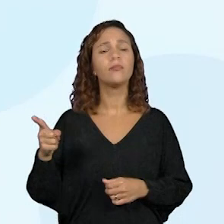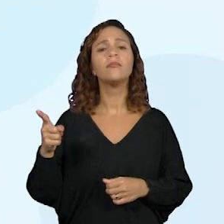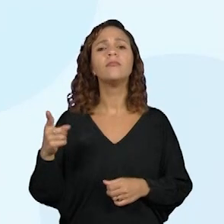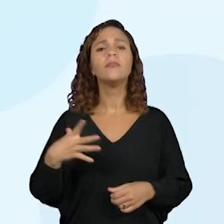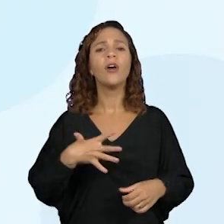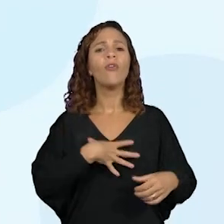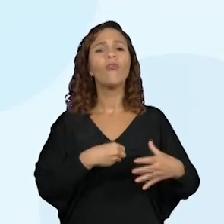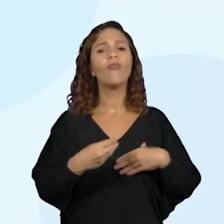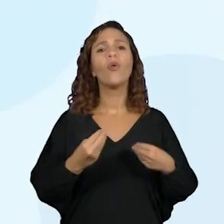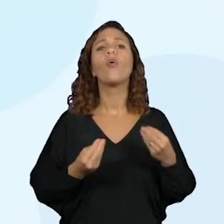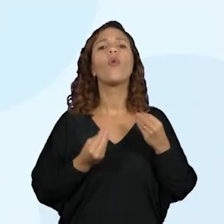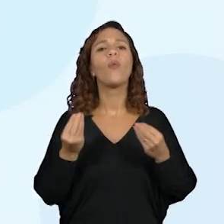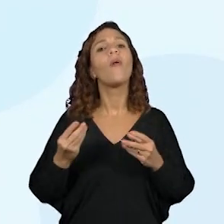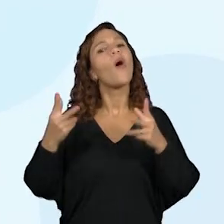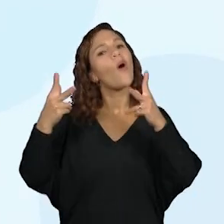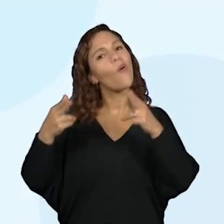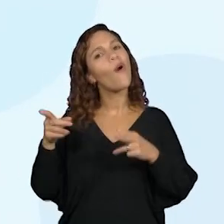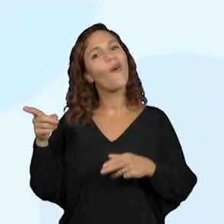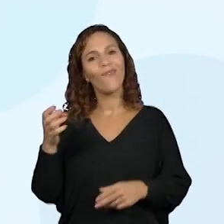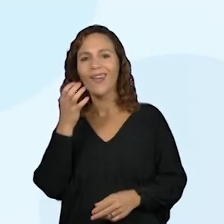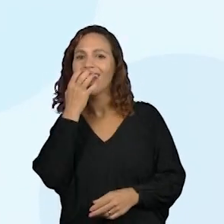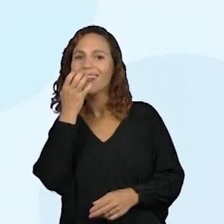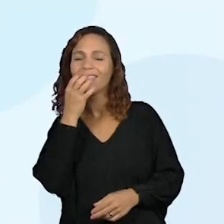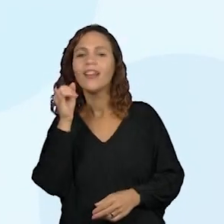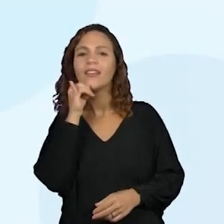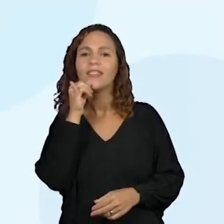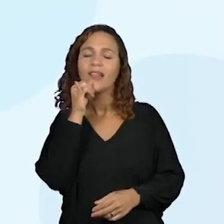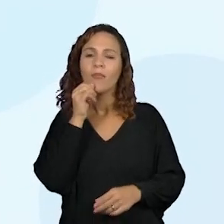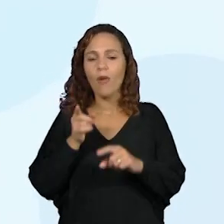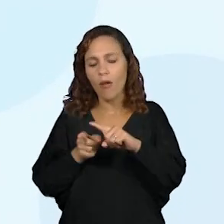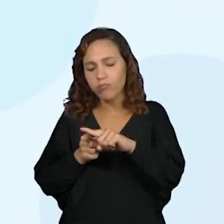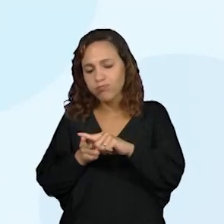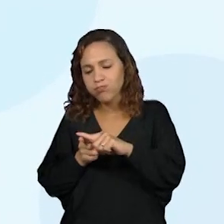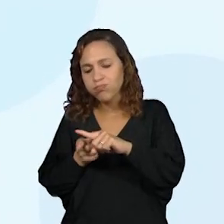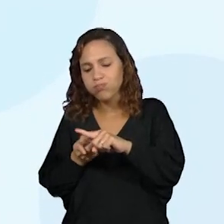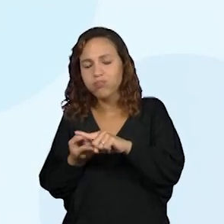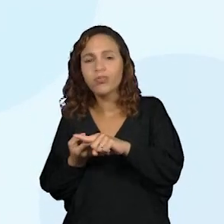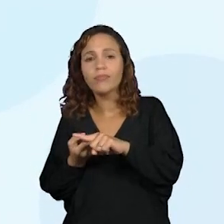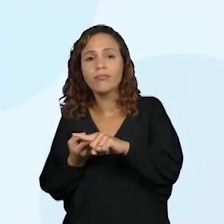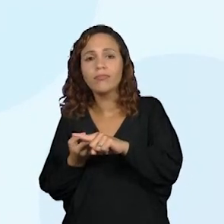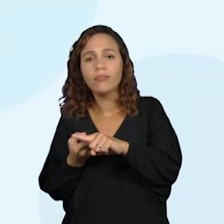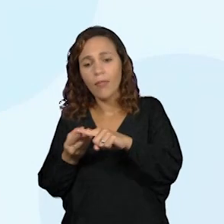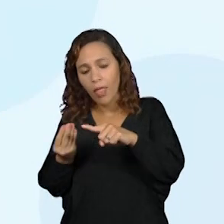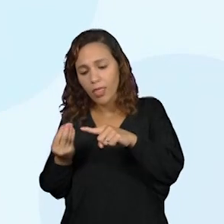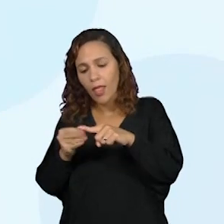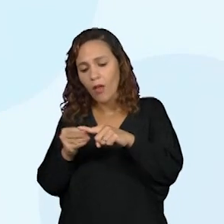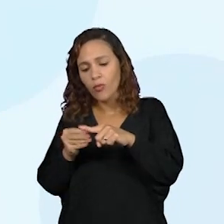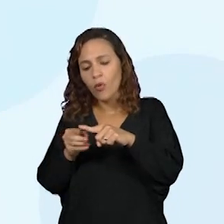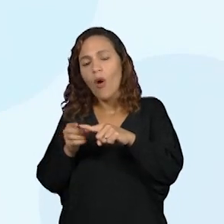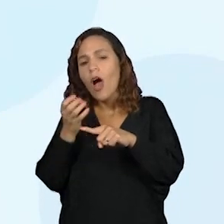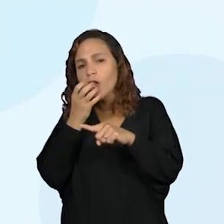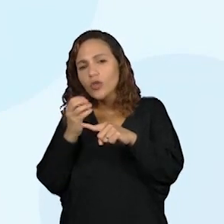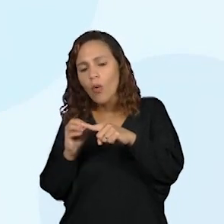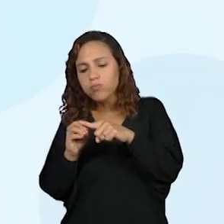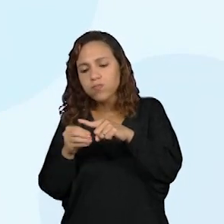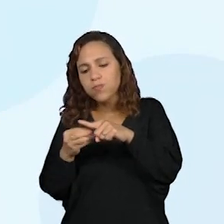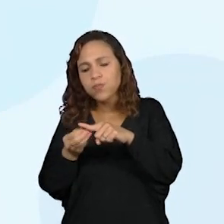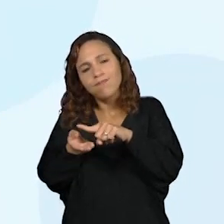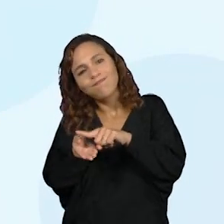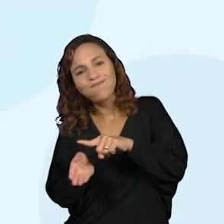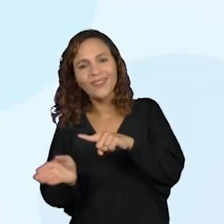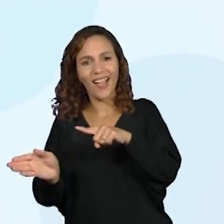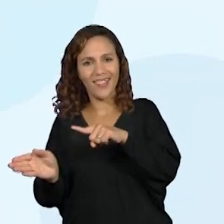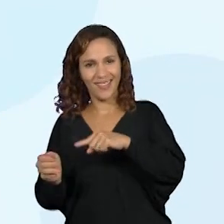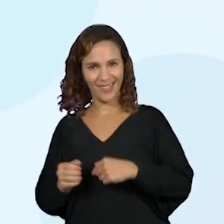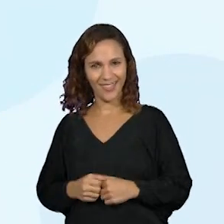reprodução vivíparos quer dizer do mesmo jeito do cão o bebezinho se desenvolve dentro da barriga da mãe